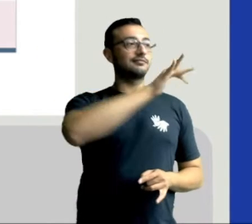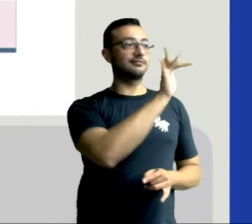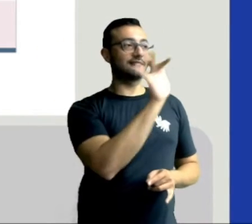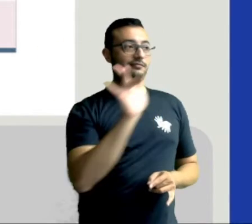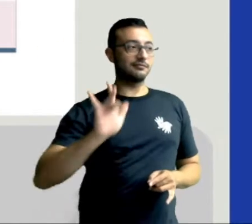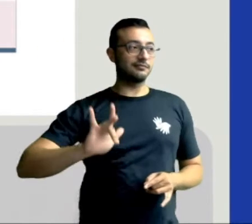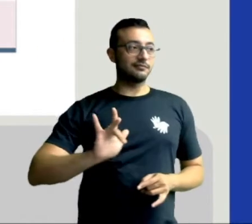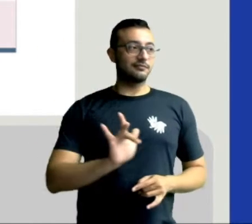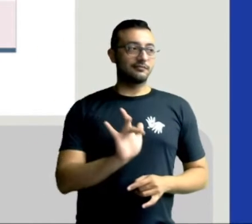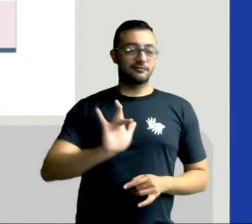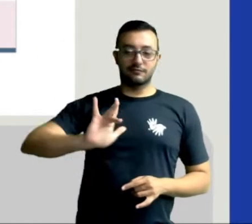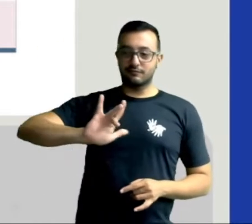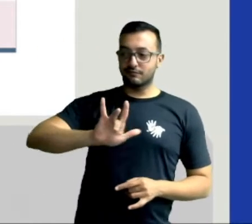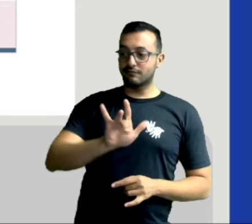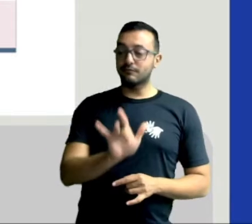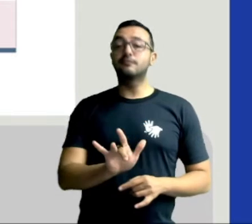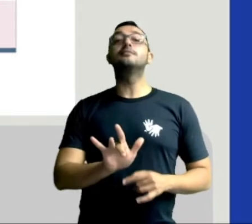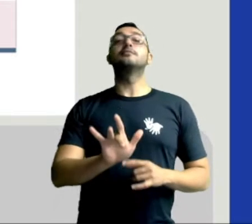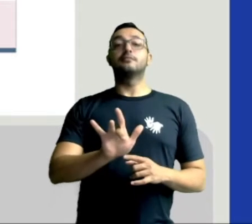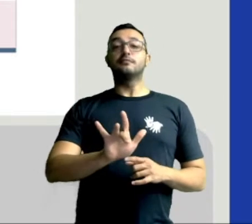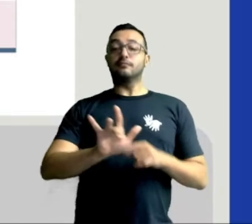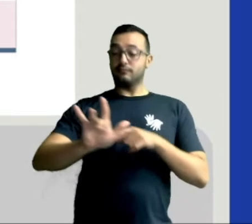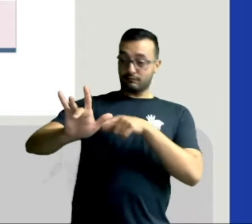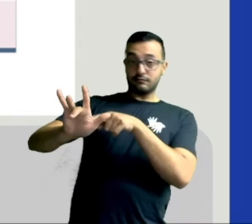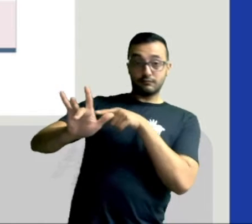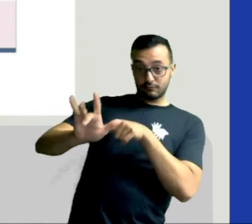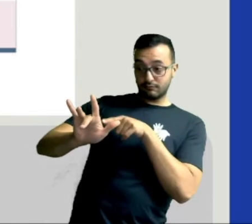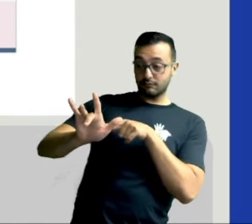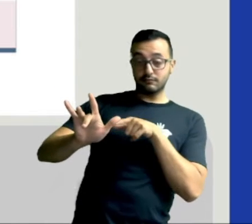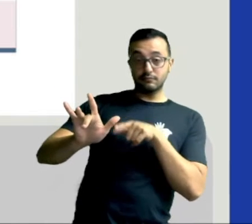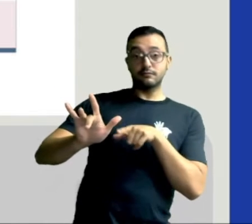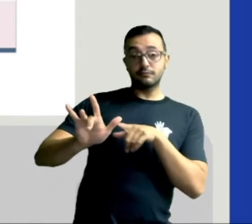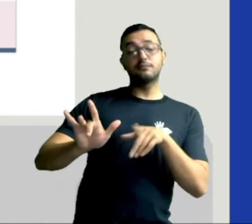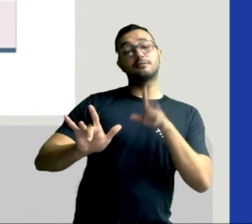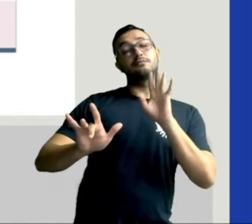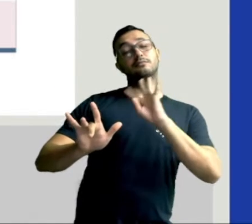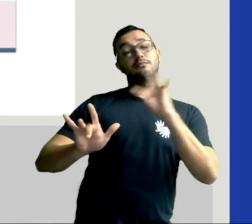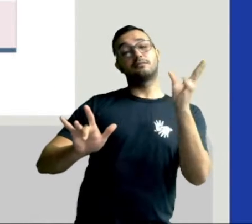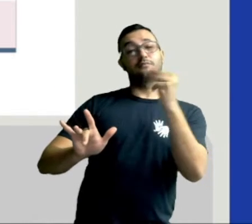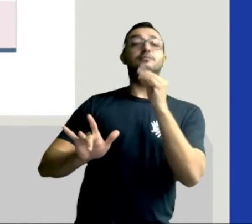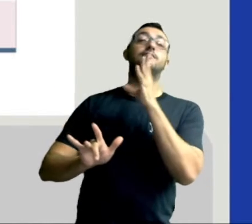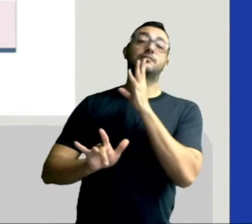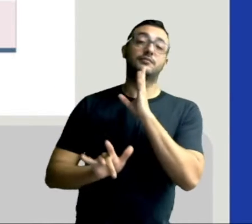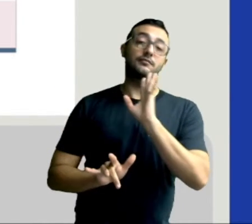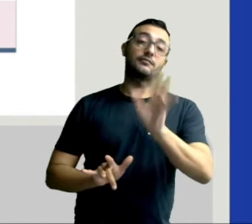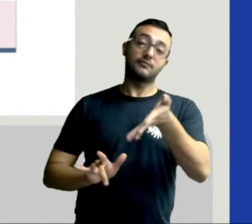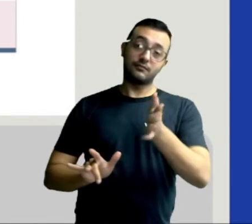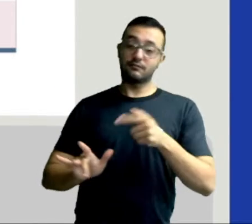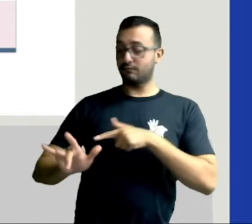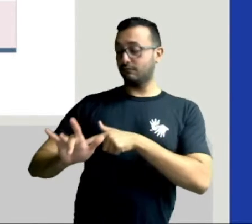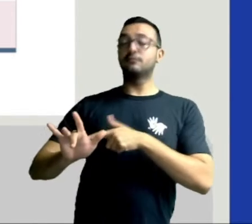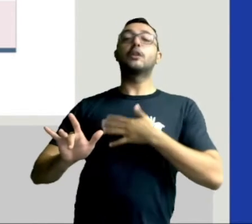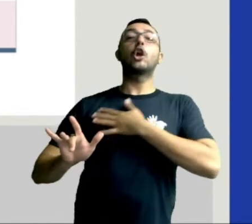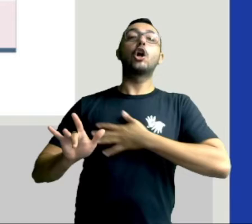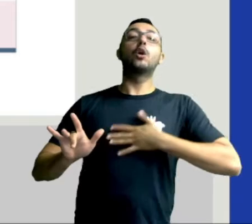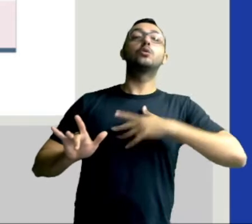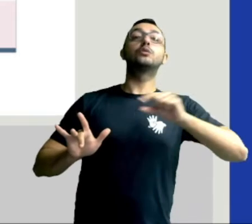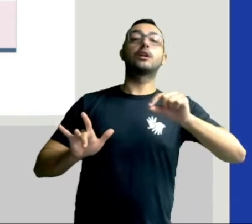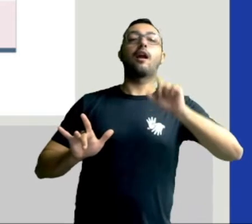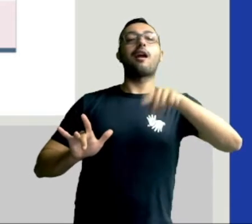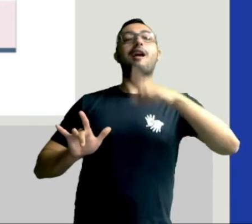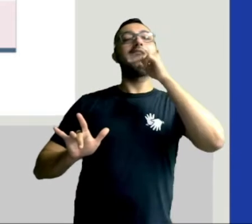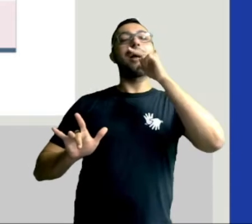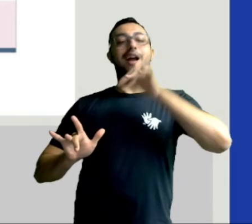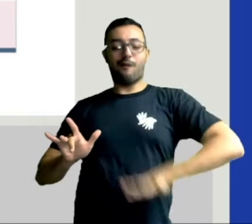conhecemos. O mosquito da dengue tem como características que todos já conhecemos, ele gosta de reservatórios de água